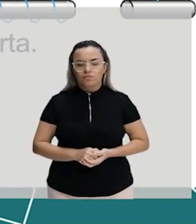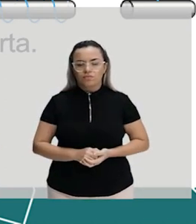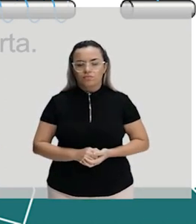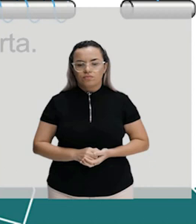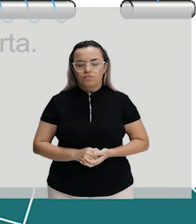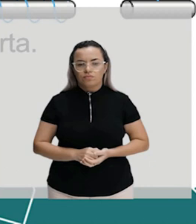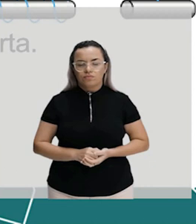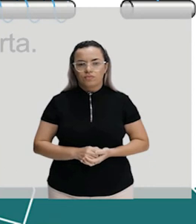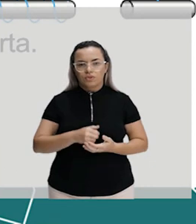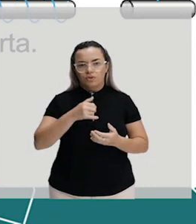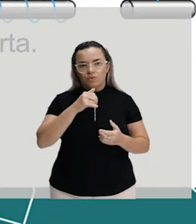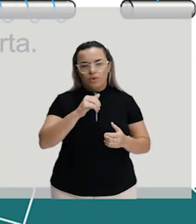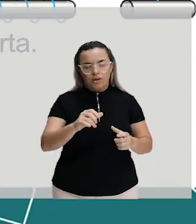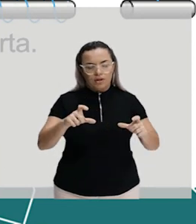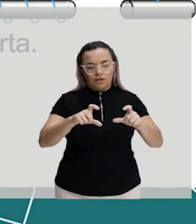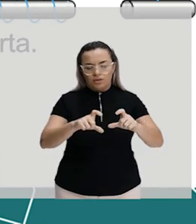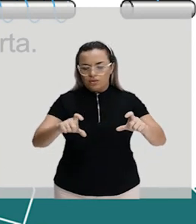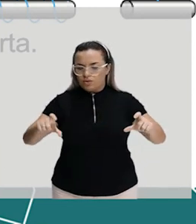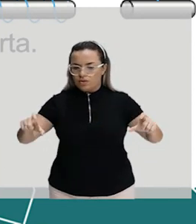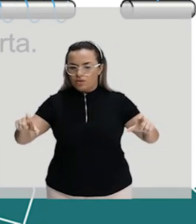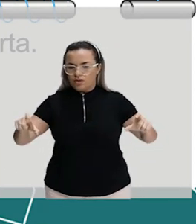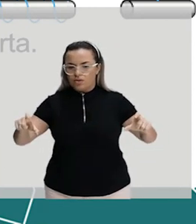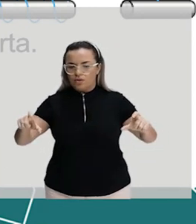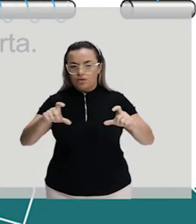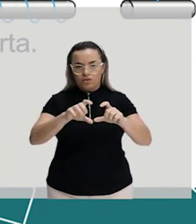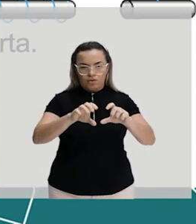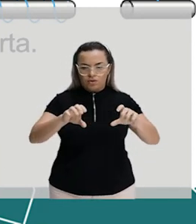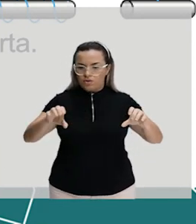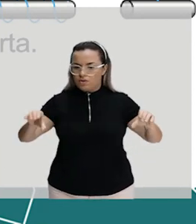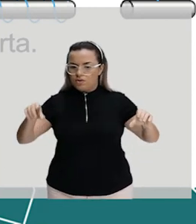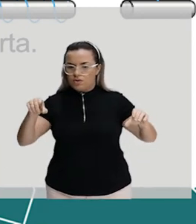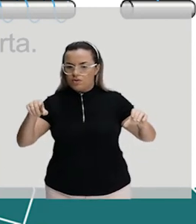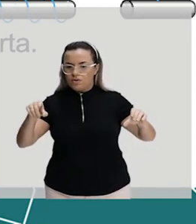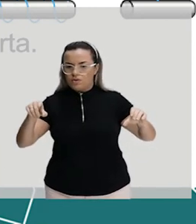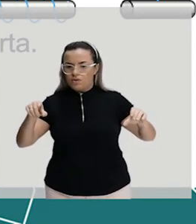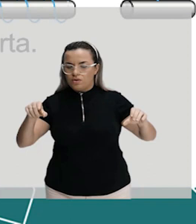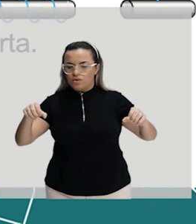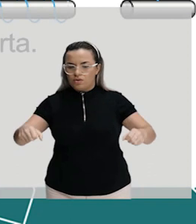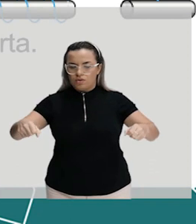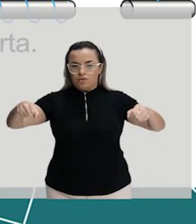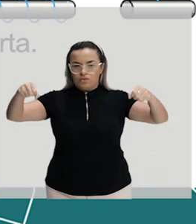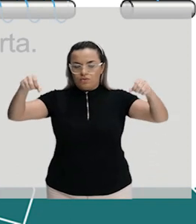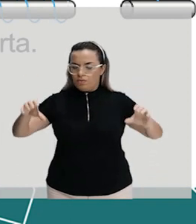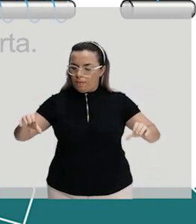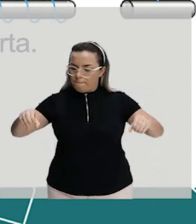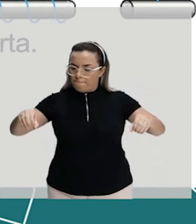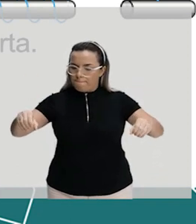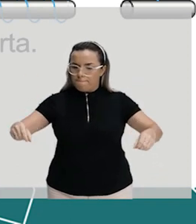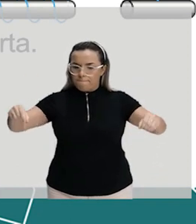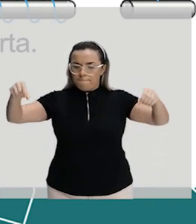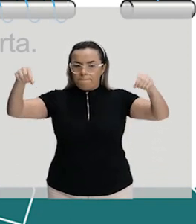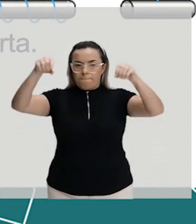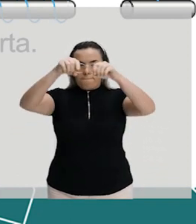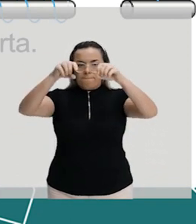eletroímã de um pêndulo cuja massa presa à extremidade é